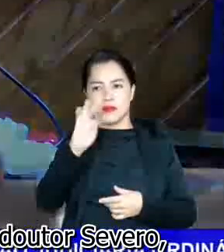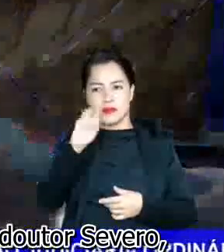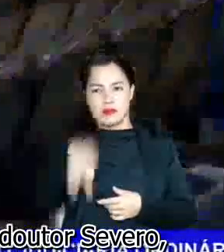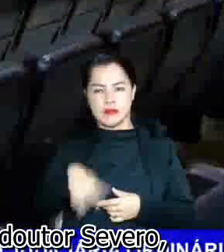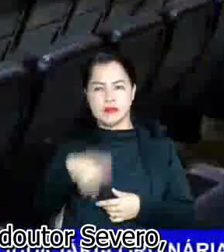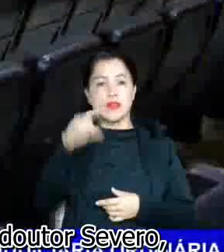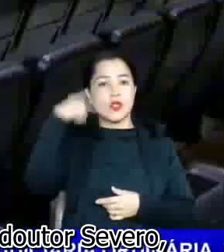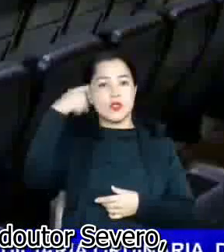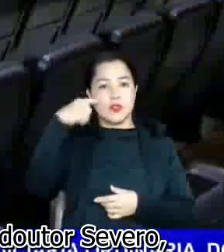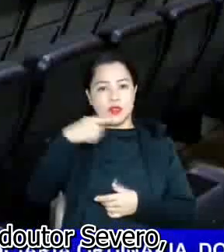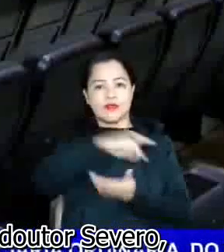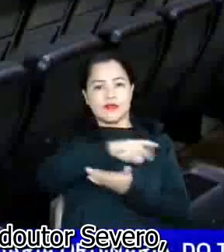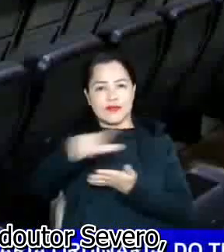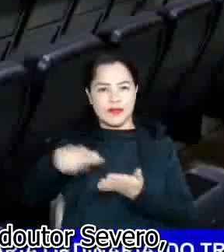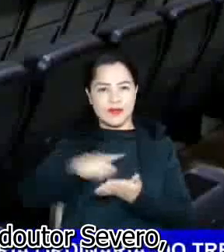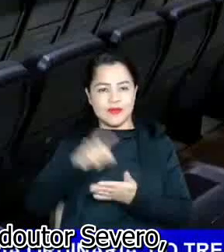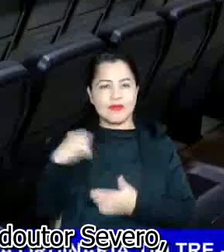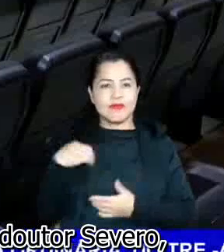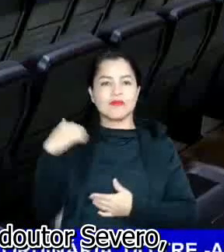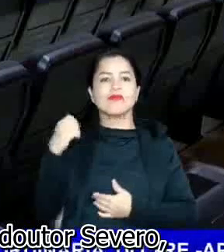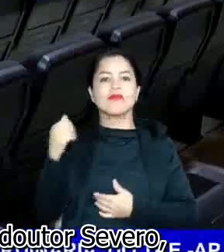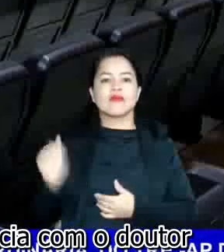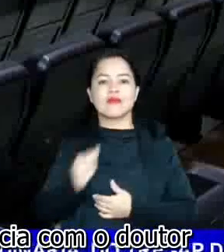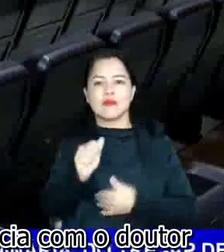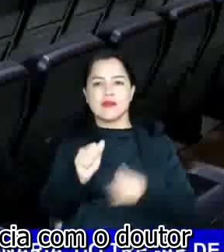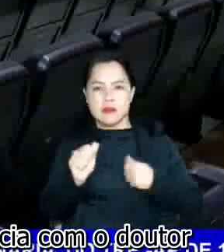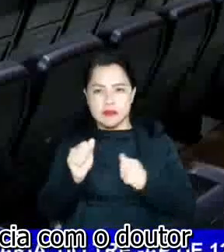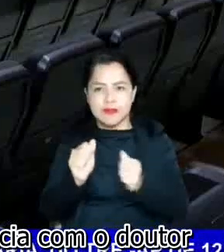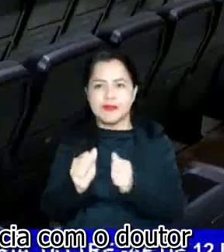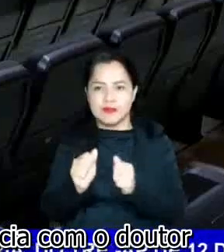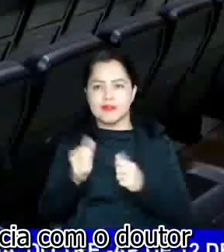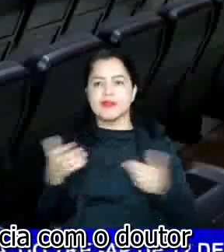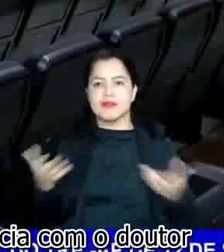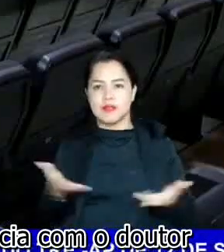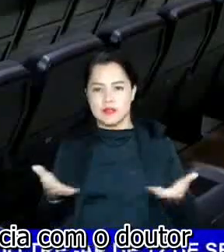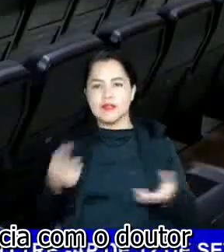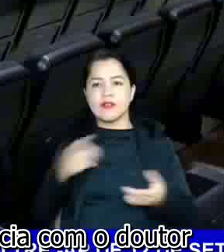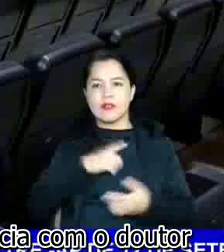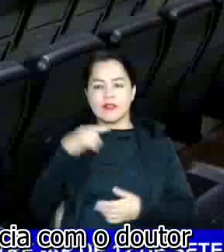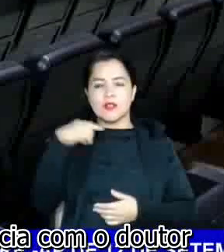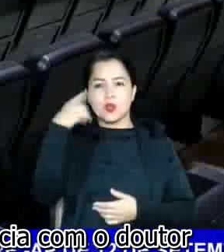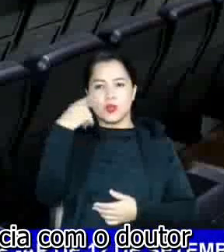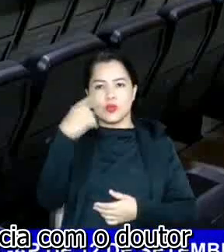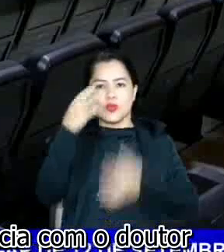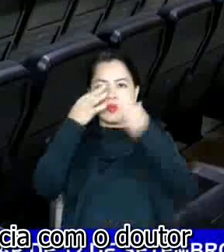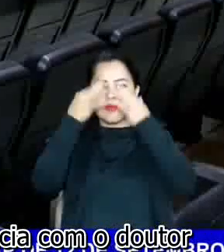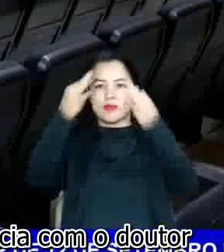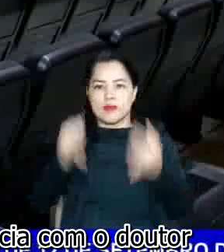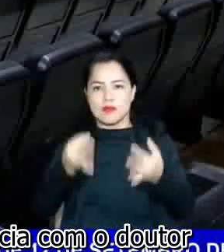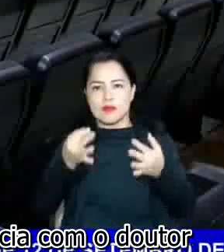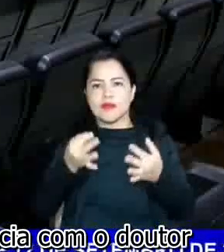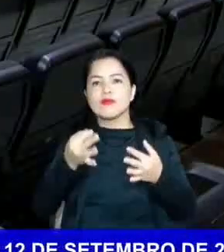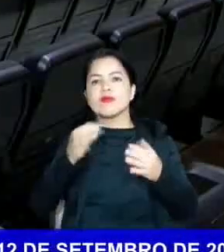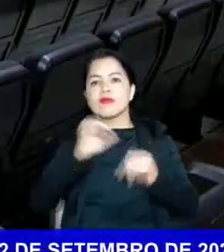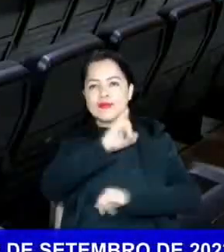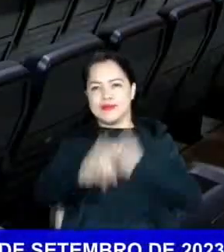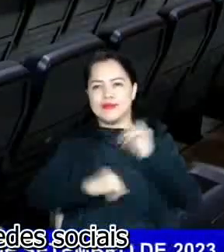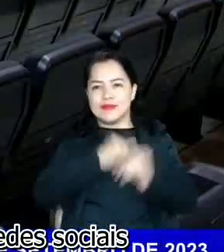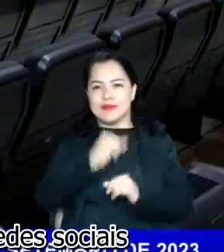que estão presentes, doutor Inocêncio, doutor Severo, Imagem os ampla do doutores plenário. também que estão acompanhando, né, a assistência com o